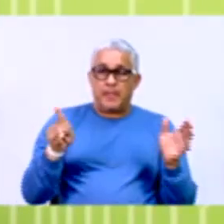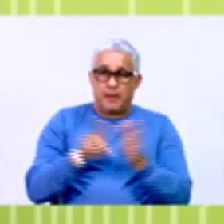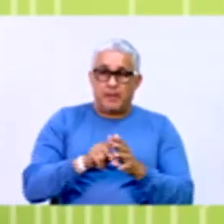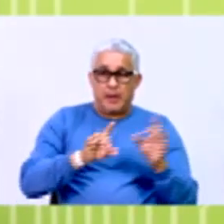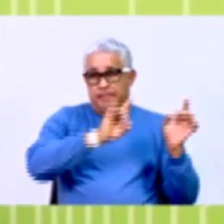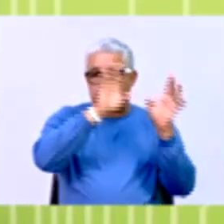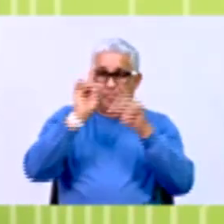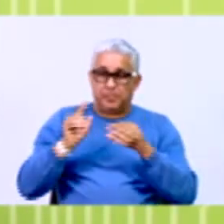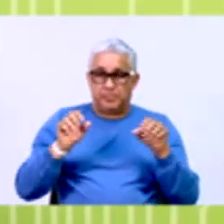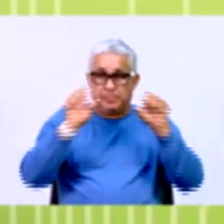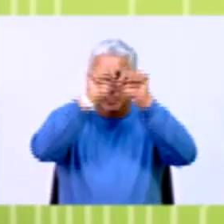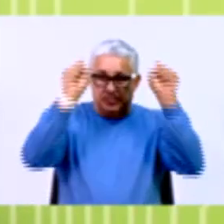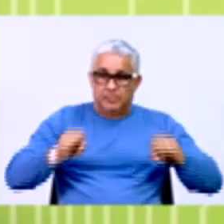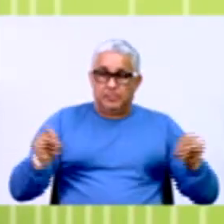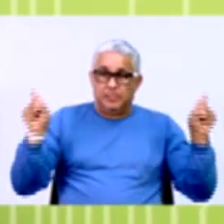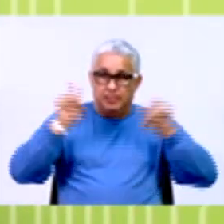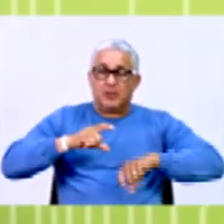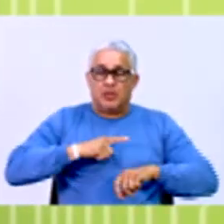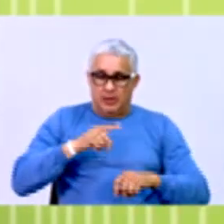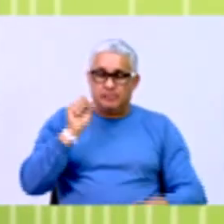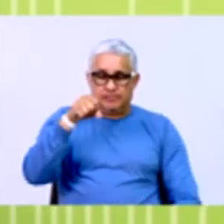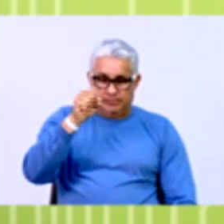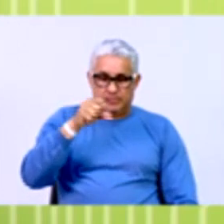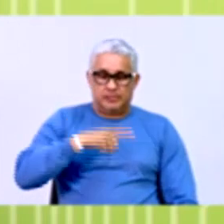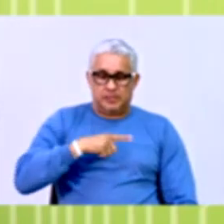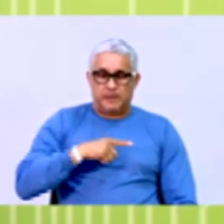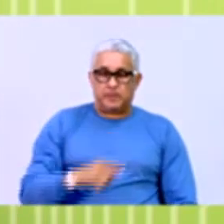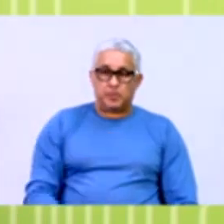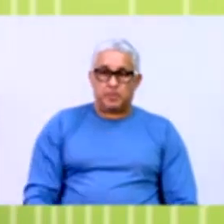sistemas computacionais. Então, existe sim